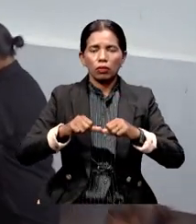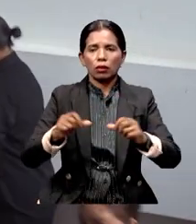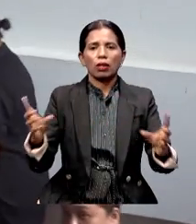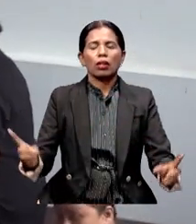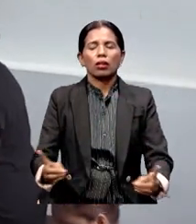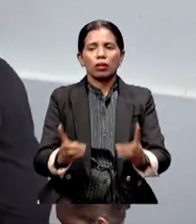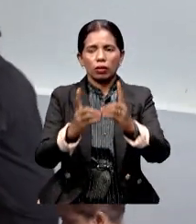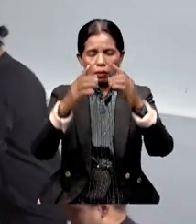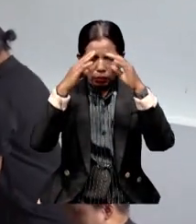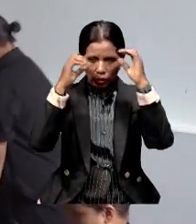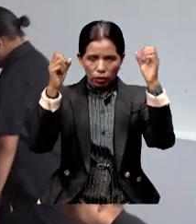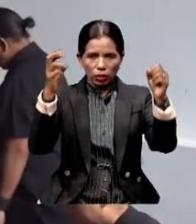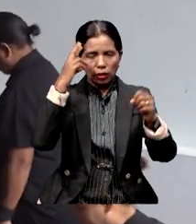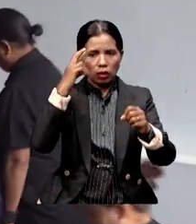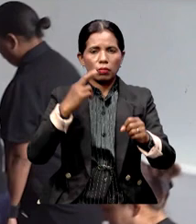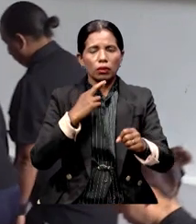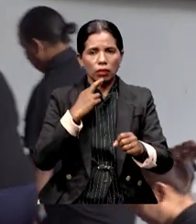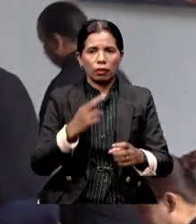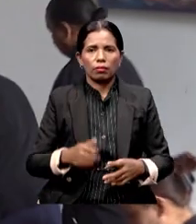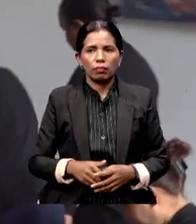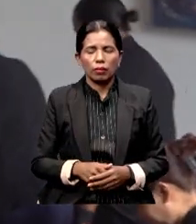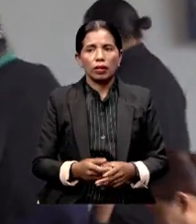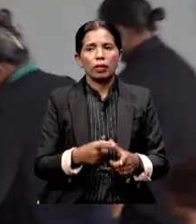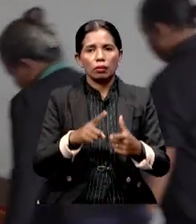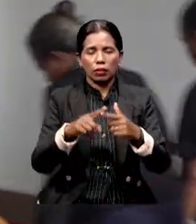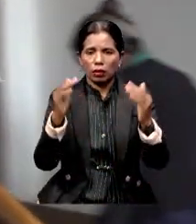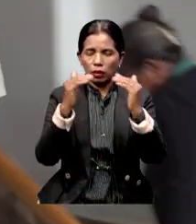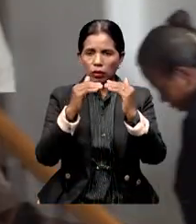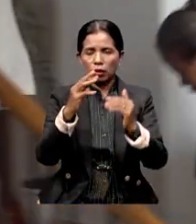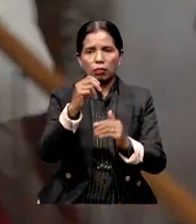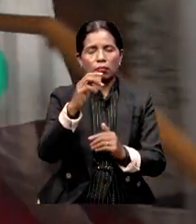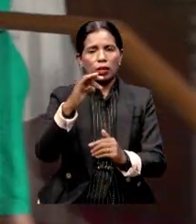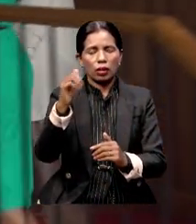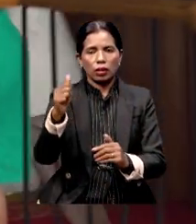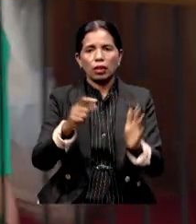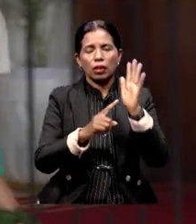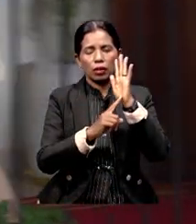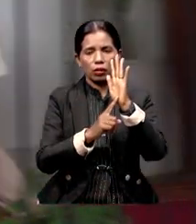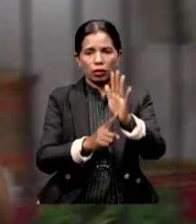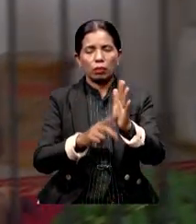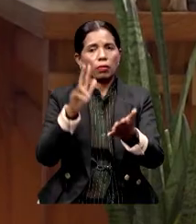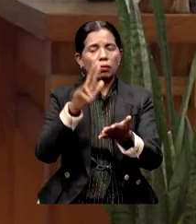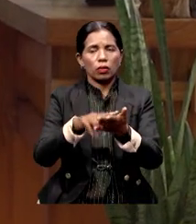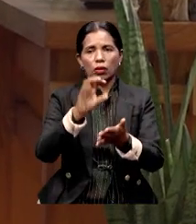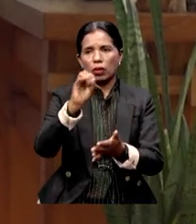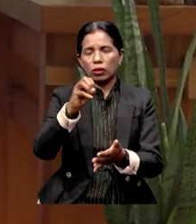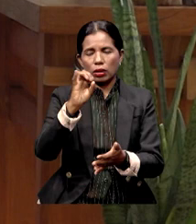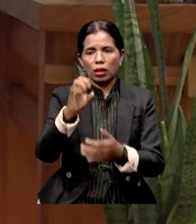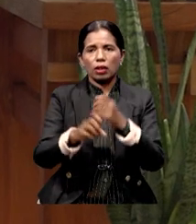Malo, presidente da República, José Ramos Horta. Depois do encontro, Maria Fernanda Lai pronuncia a promulgação do Orçamento Geral do Estado,